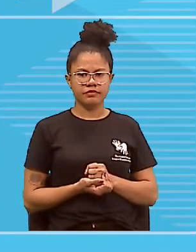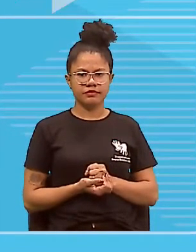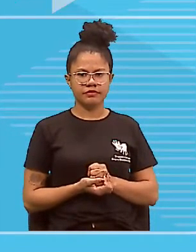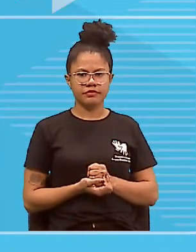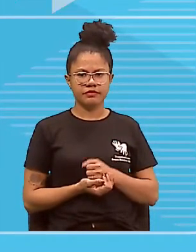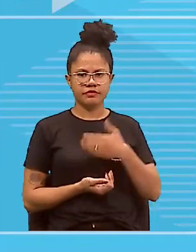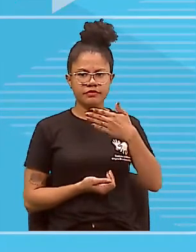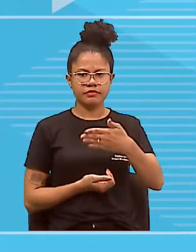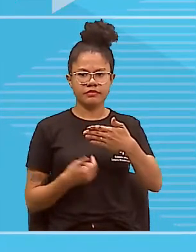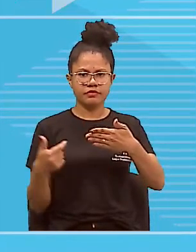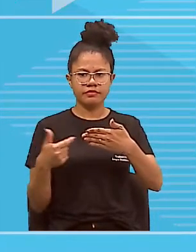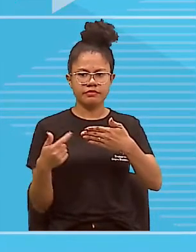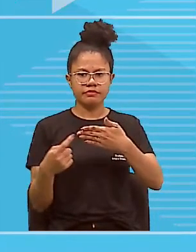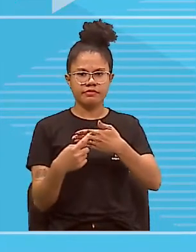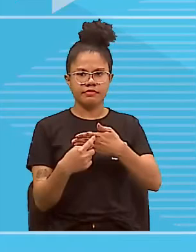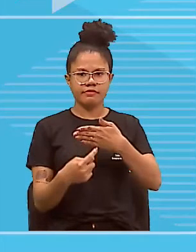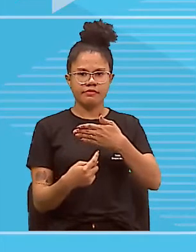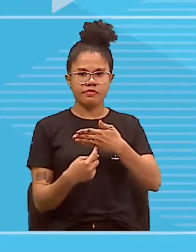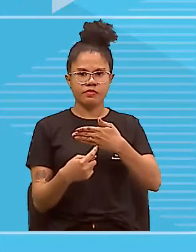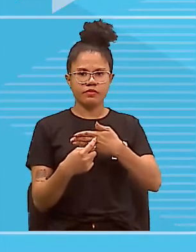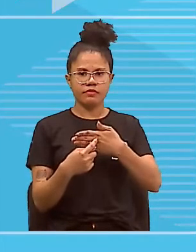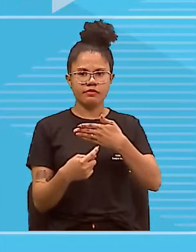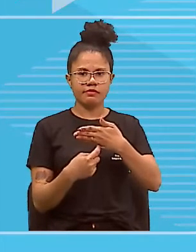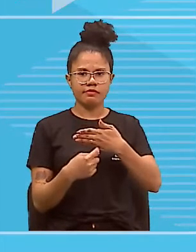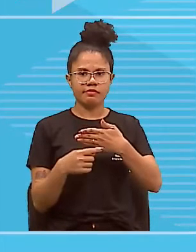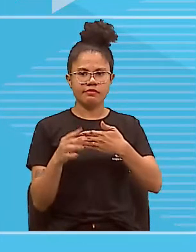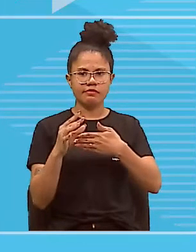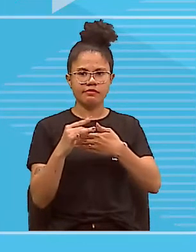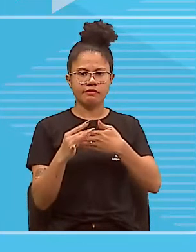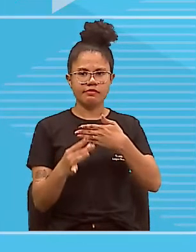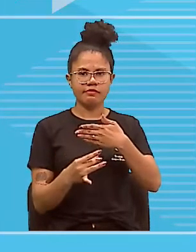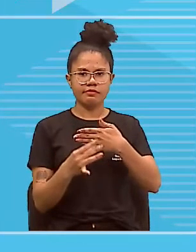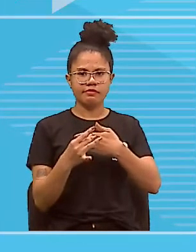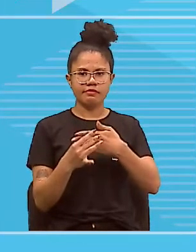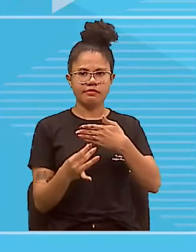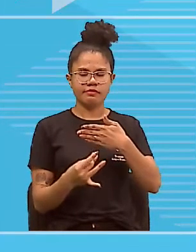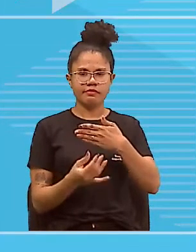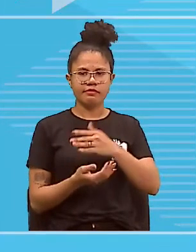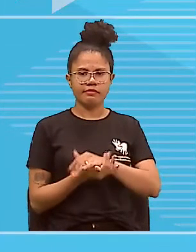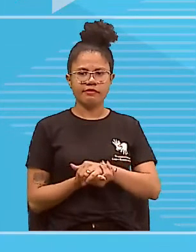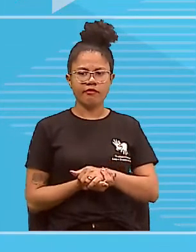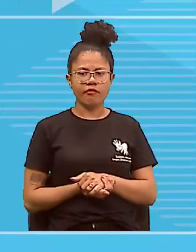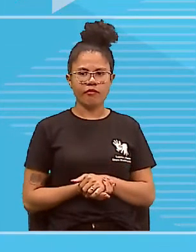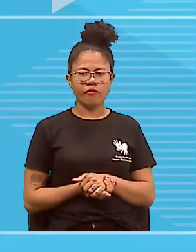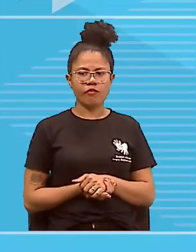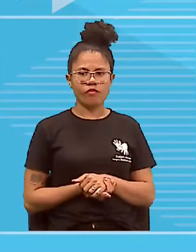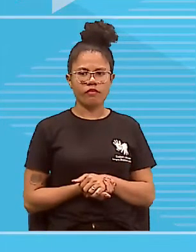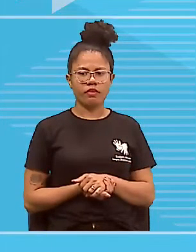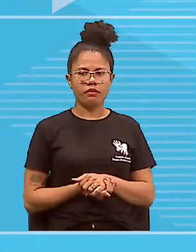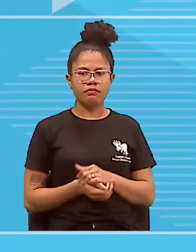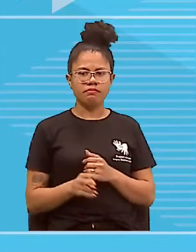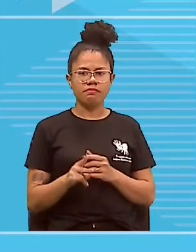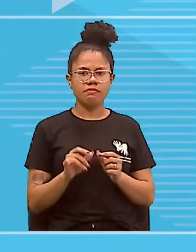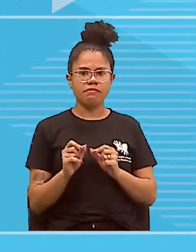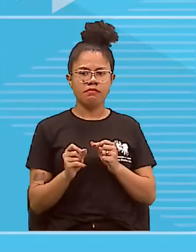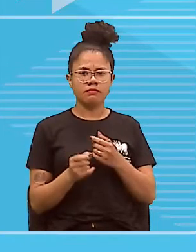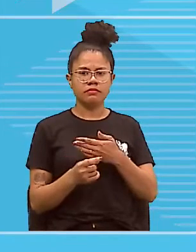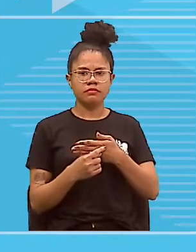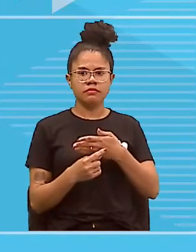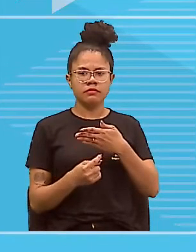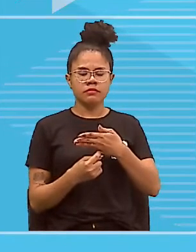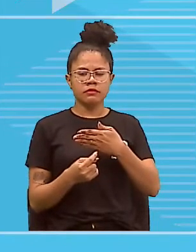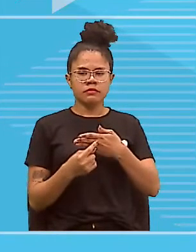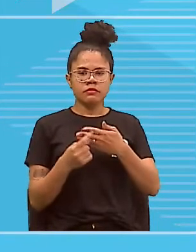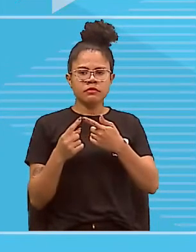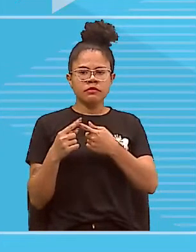obstáculo com dois Buraquinhos cada buraquinho vai fazer o papel de uma fonte de